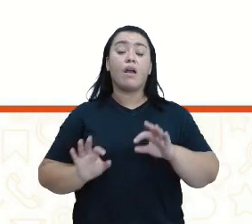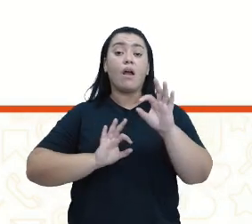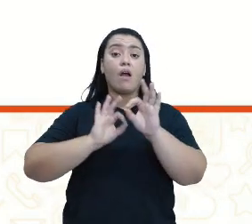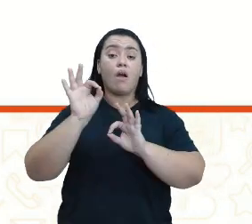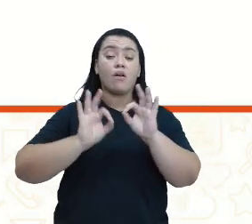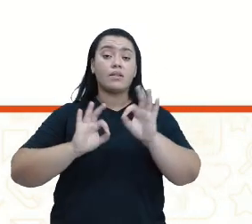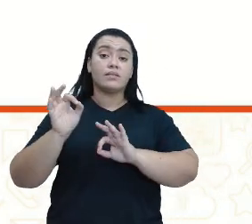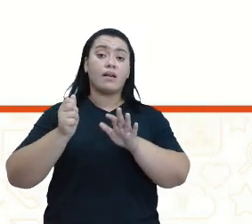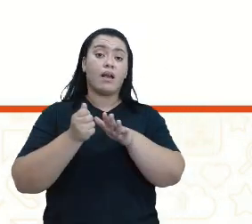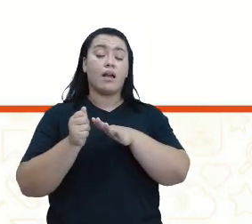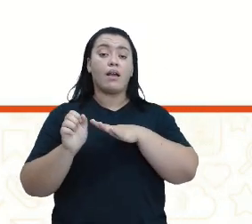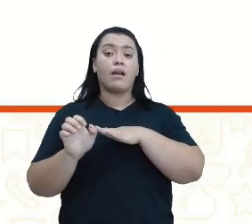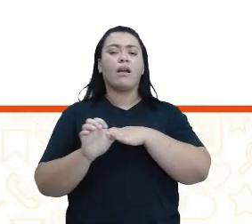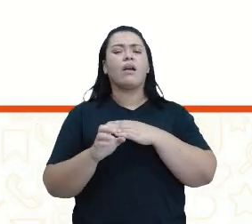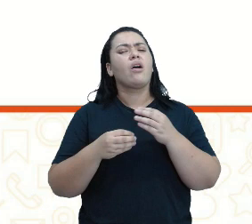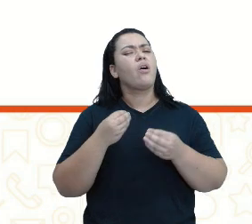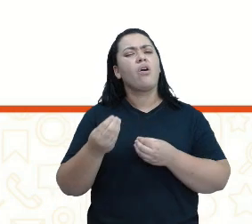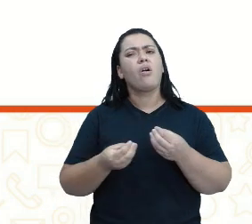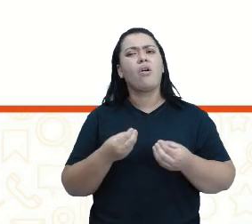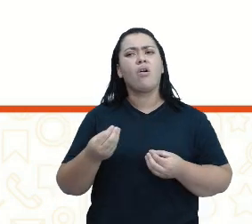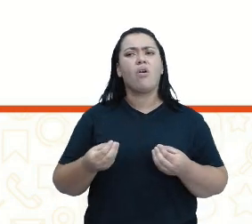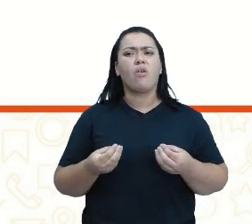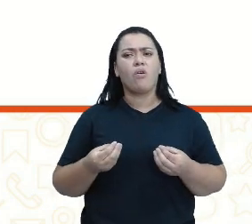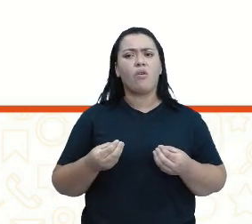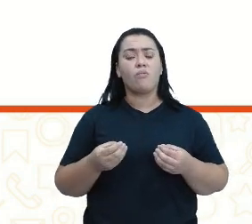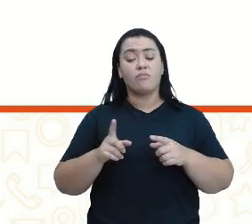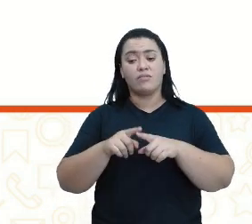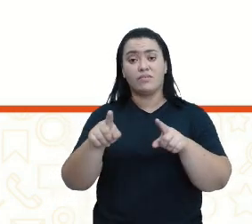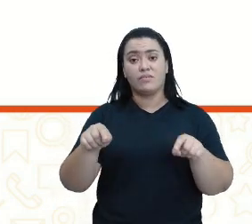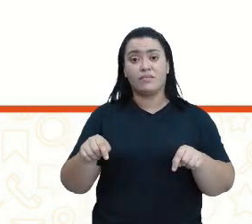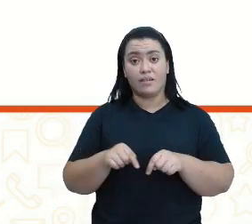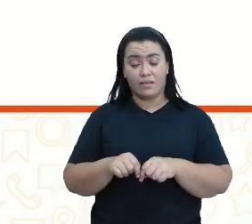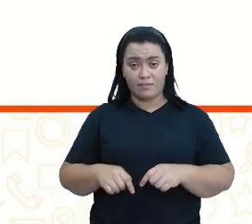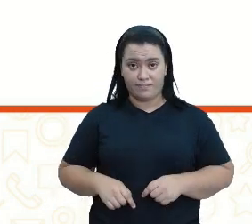Organização do AEE. Então, como é que se organiza essa sala?